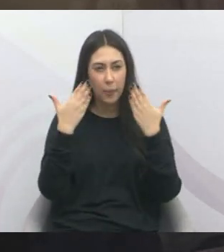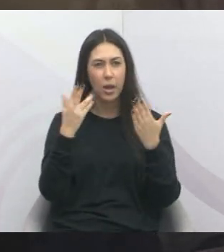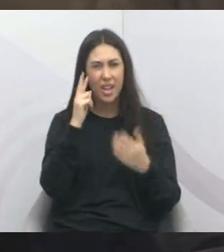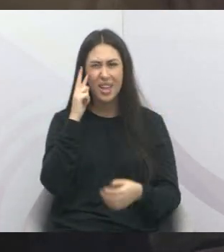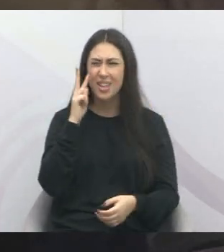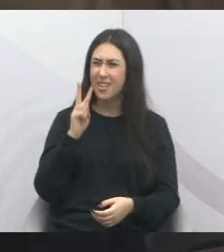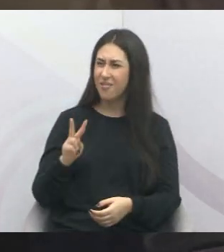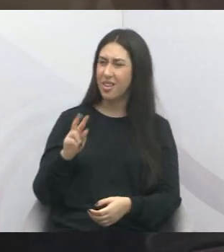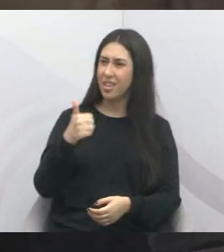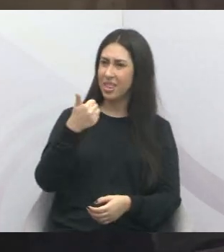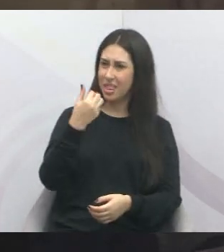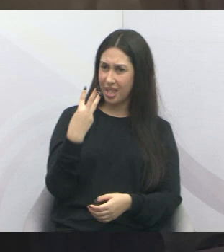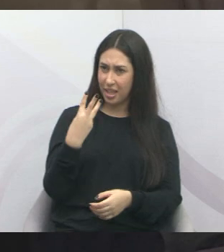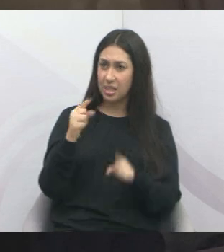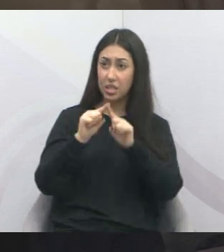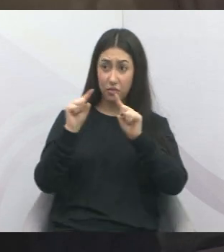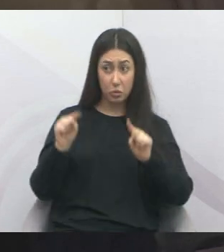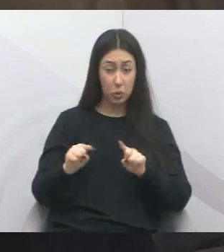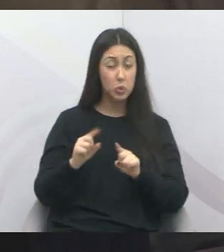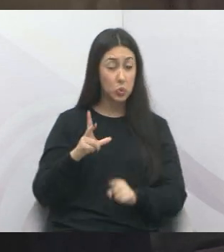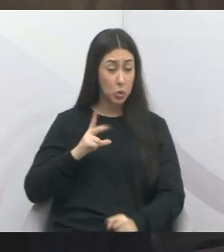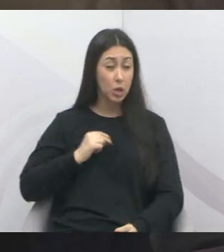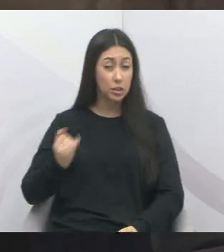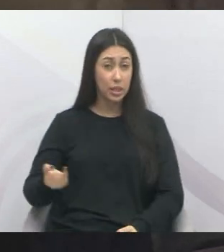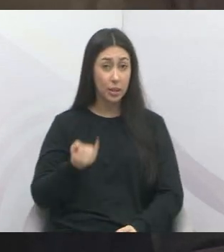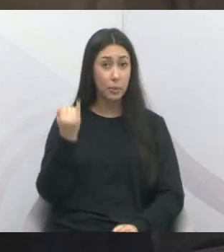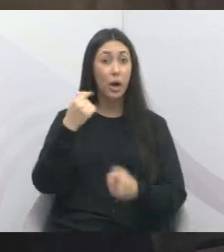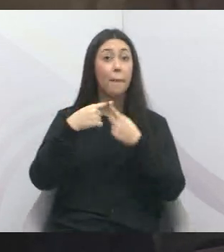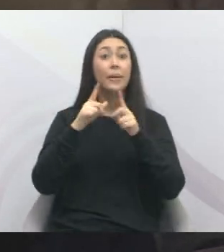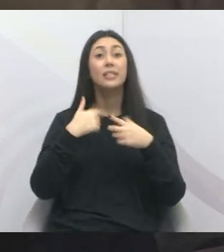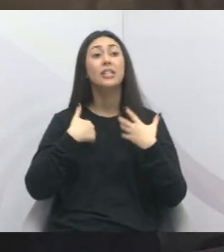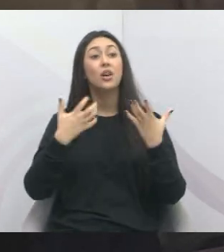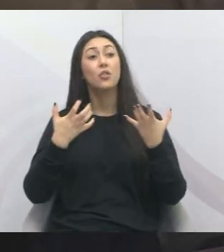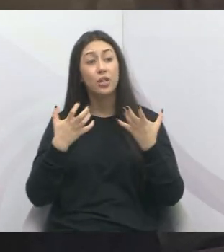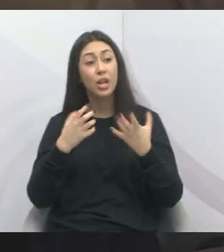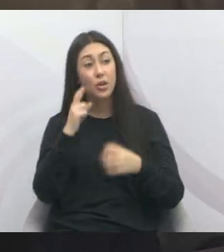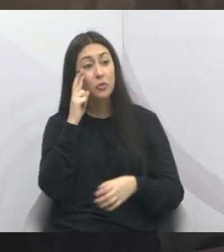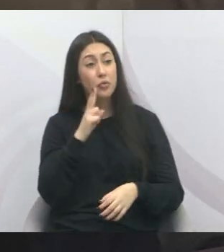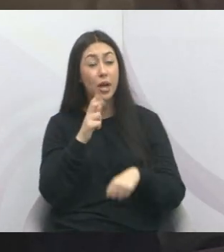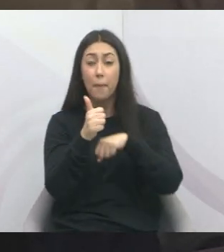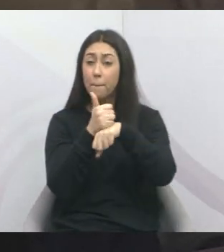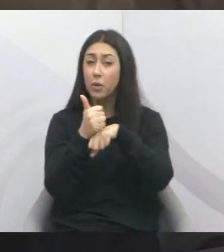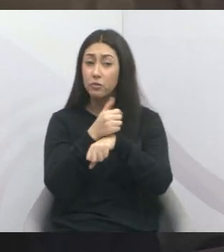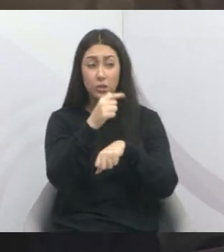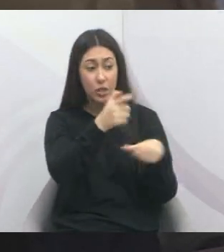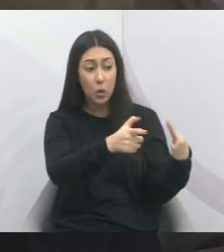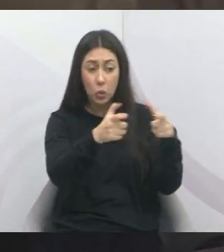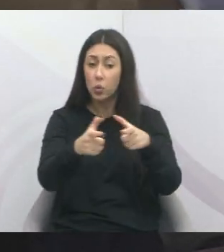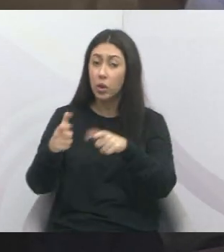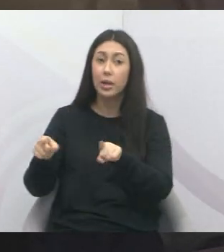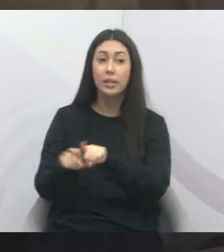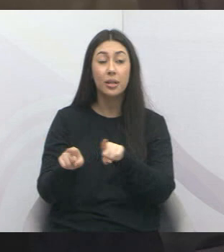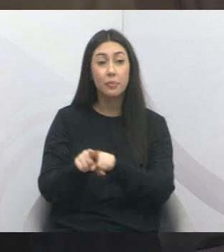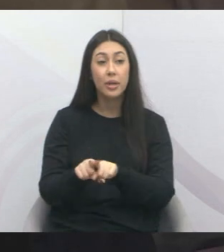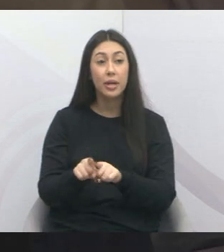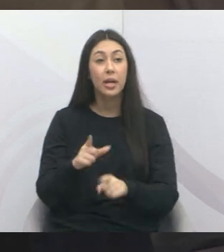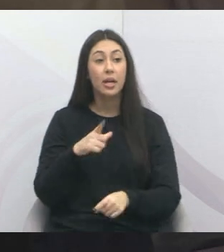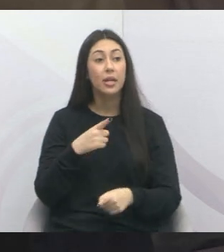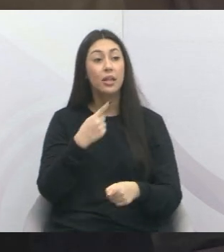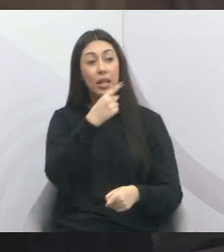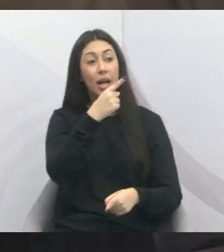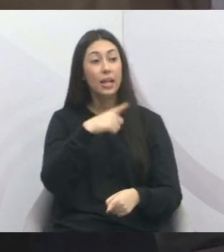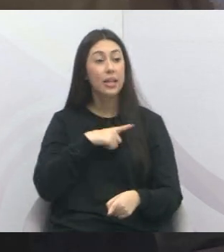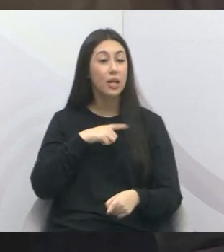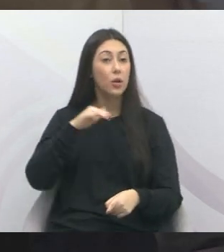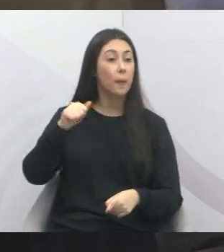aqui, é de grande importância, mas eu gostaria também de ver 13 servidores nesses locais que eu acabei de dizer, porque está ali o Mazinho, que é o para-raio